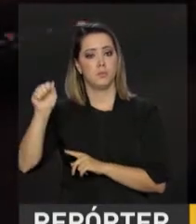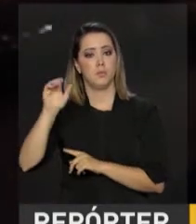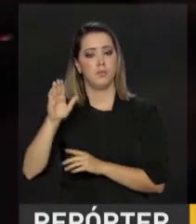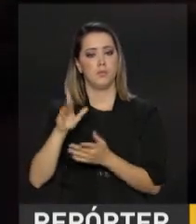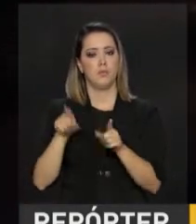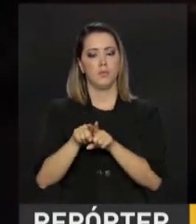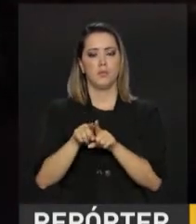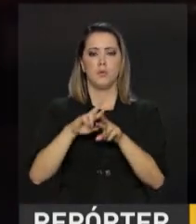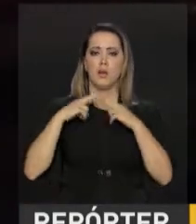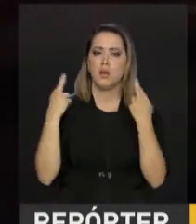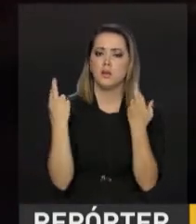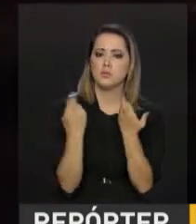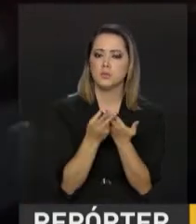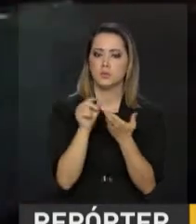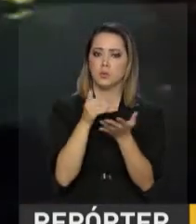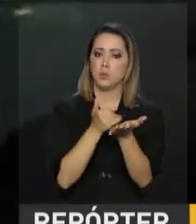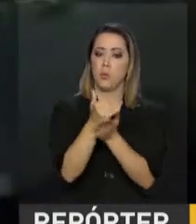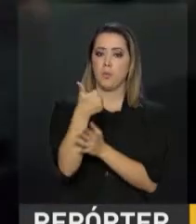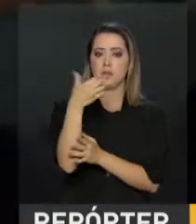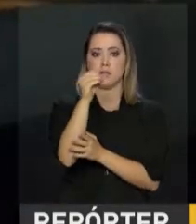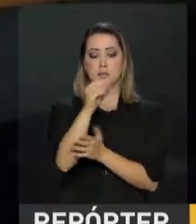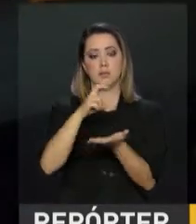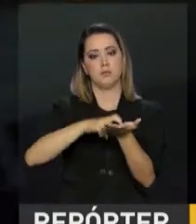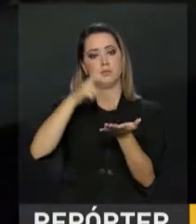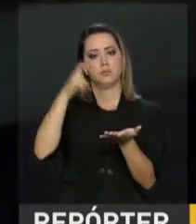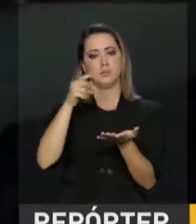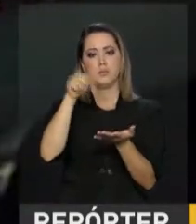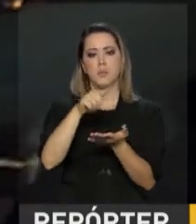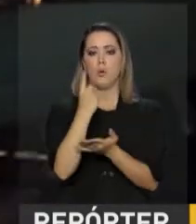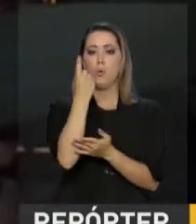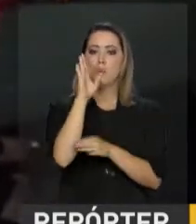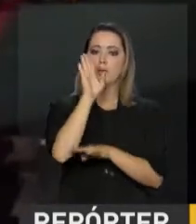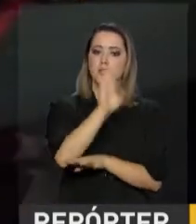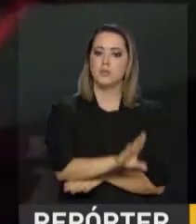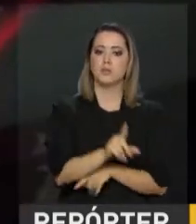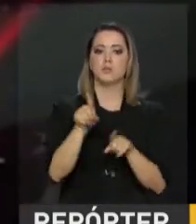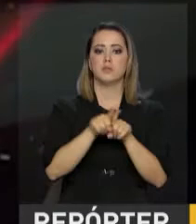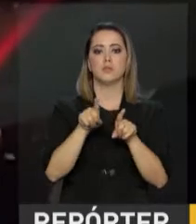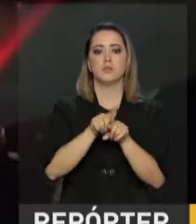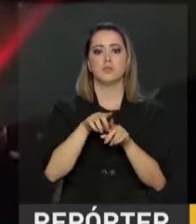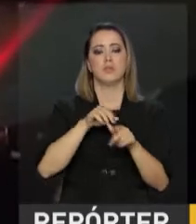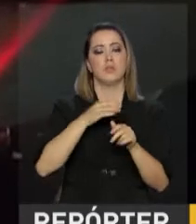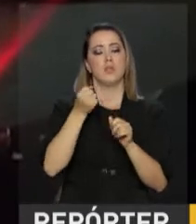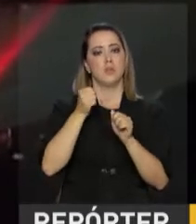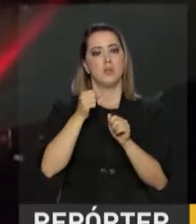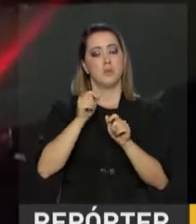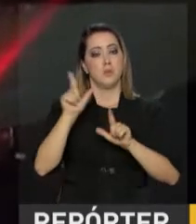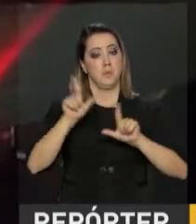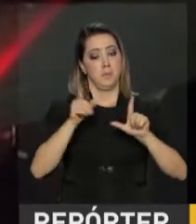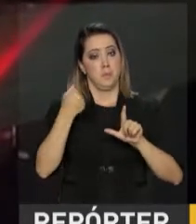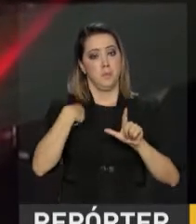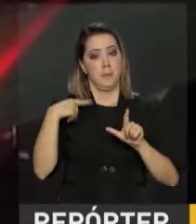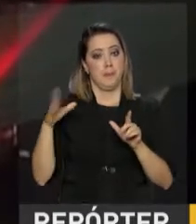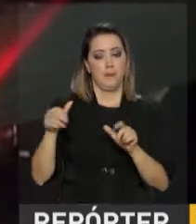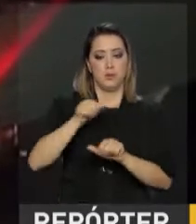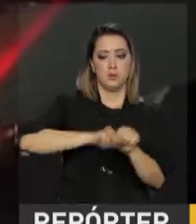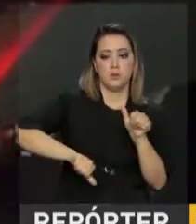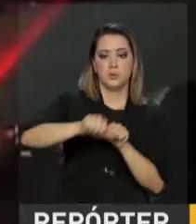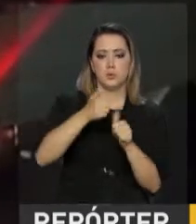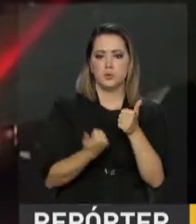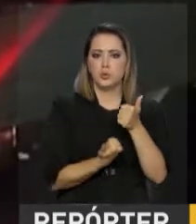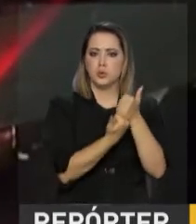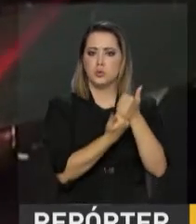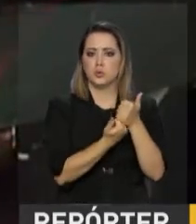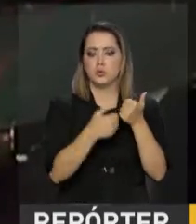reunião da Cúpula do Mercosul começa às 10 horas da manhã. À 1 da tarde, será feita a transmissão da presidência do Mercosul da Argentina para